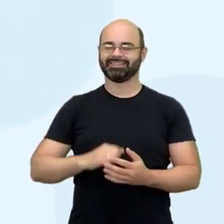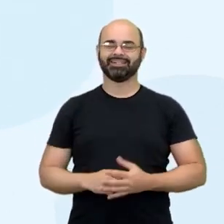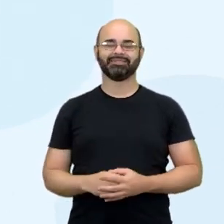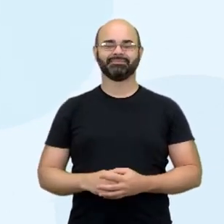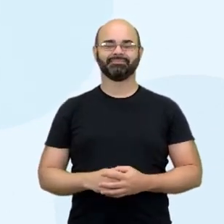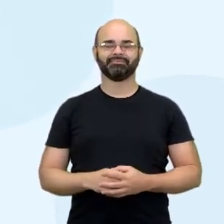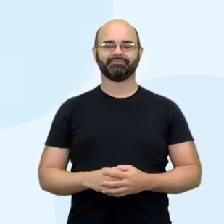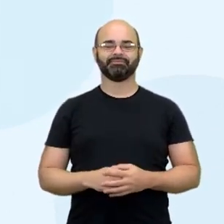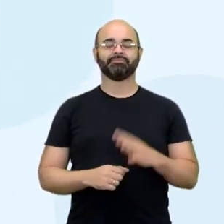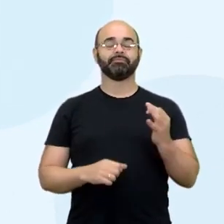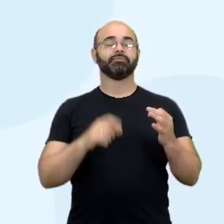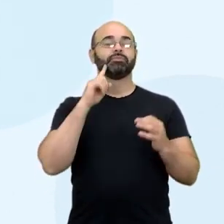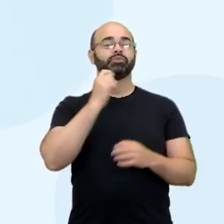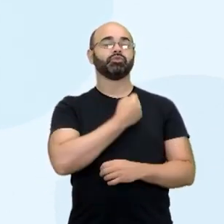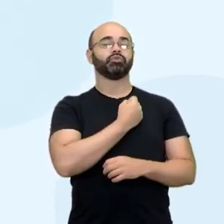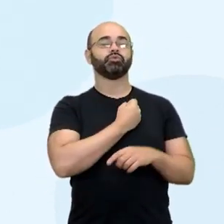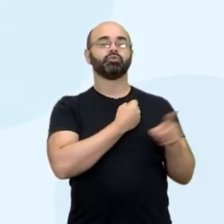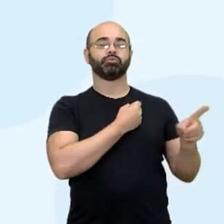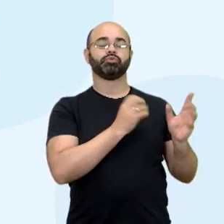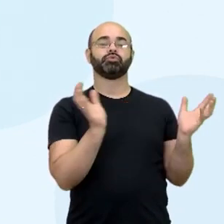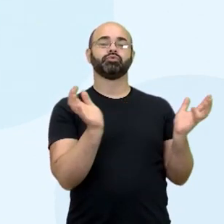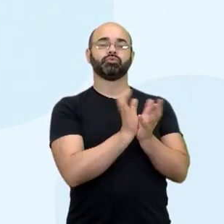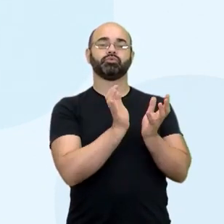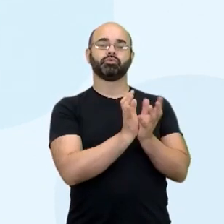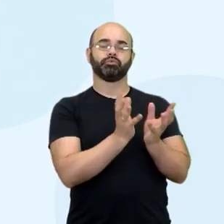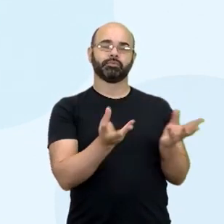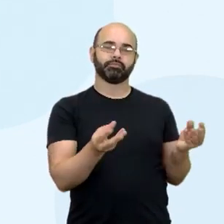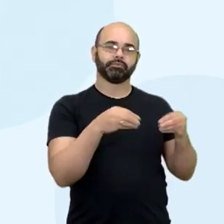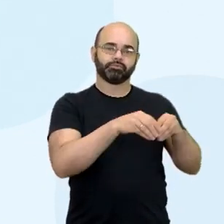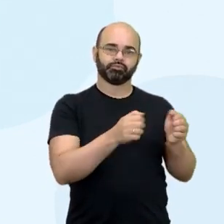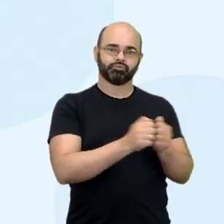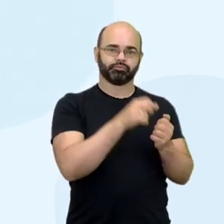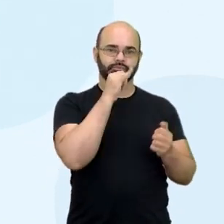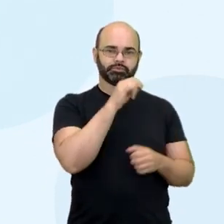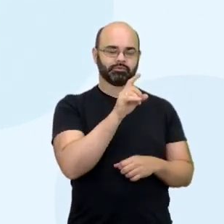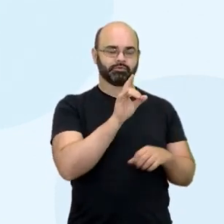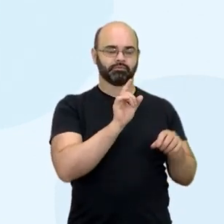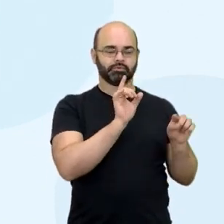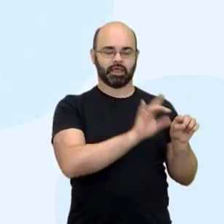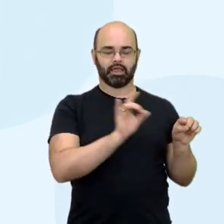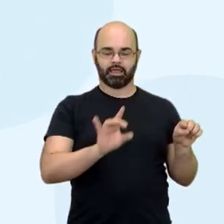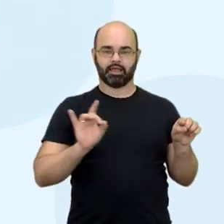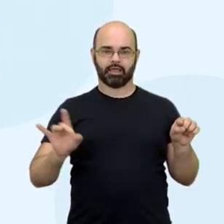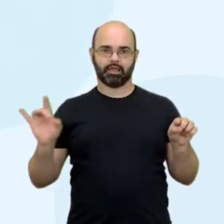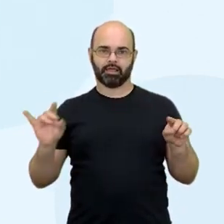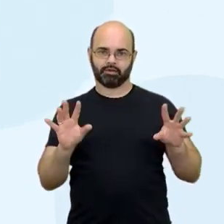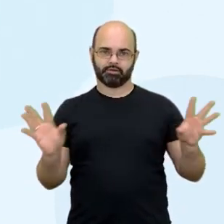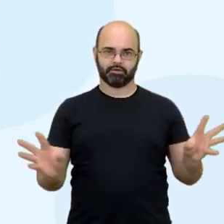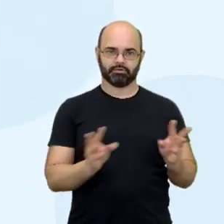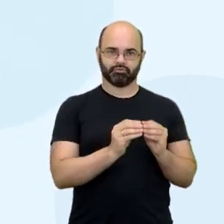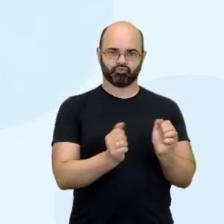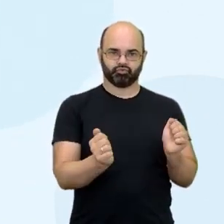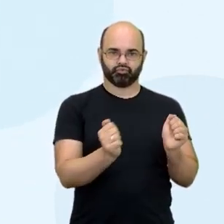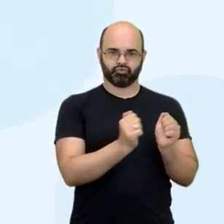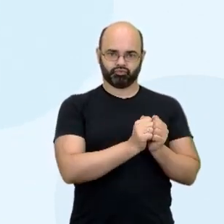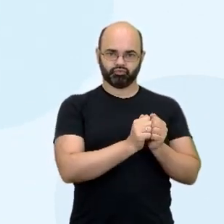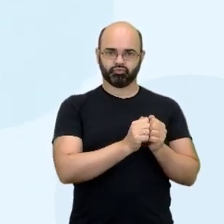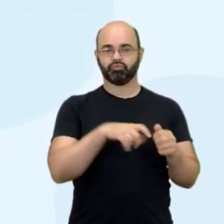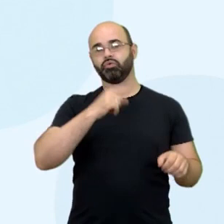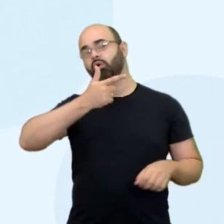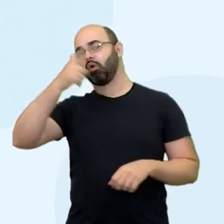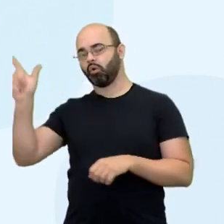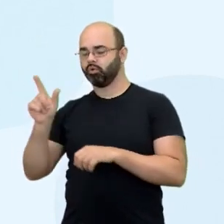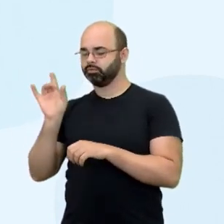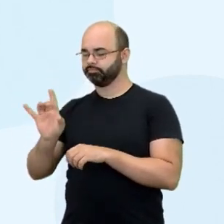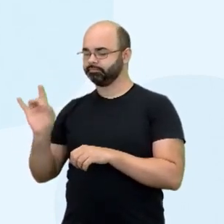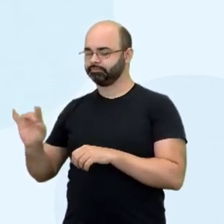Como a determinação do número de agrupamentos possíveis ao se combinar cada elemento de uma coleção com todos os elementos de outra